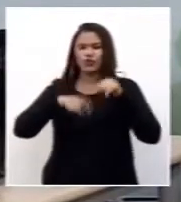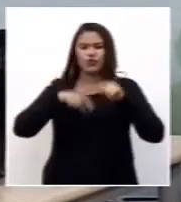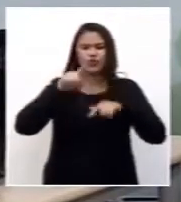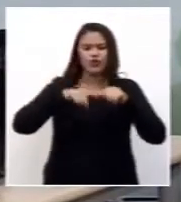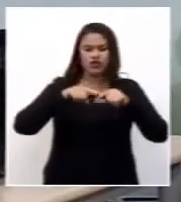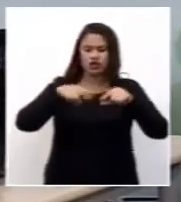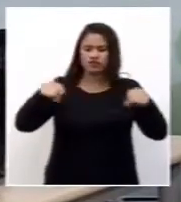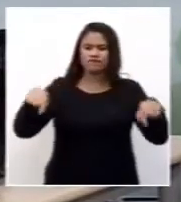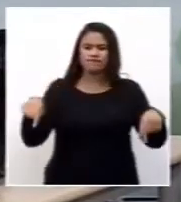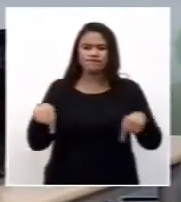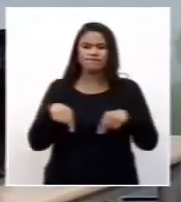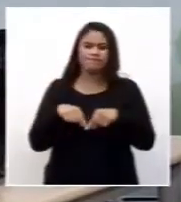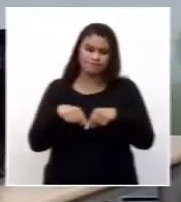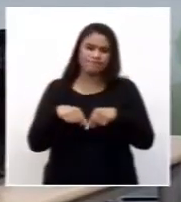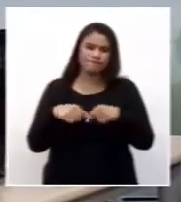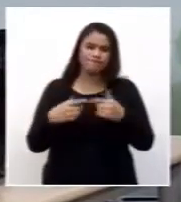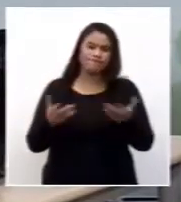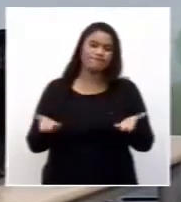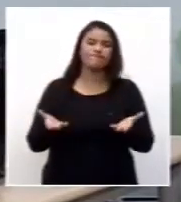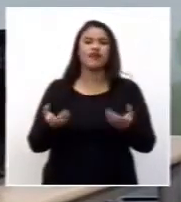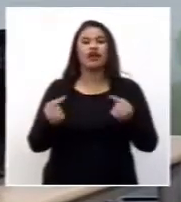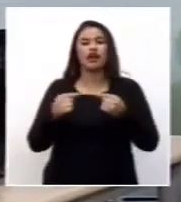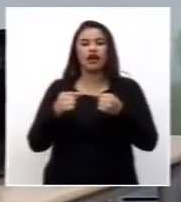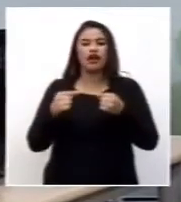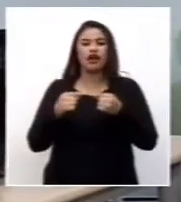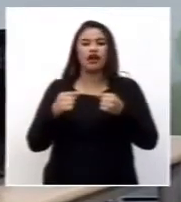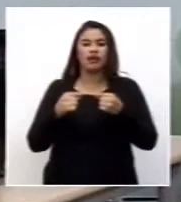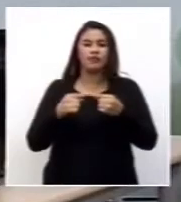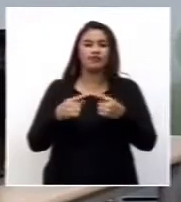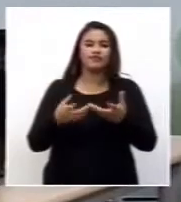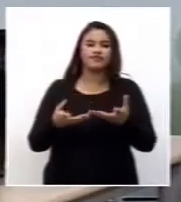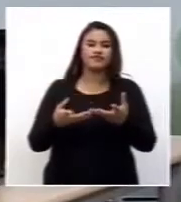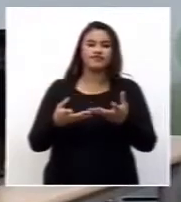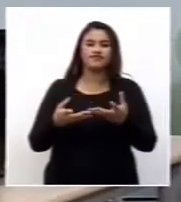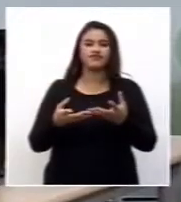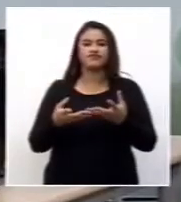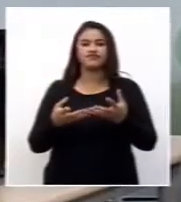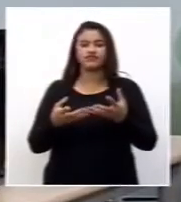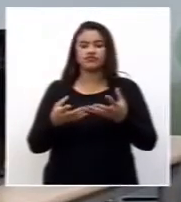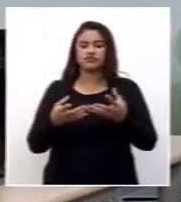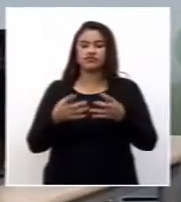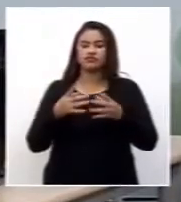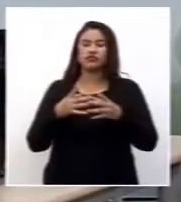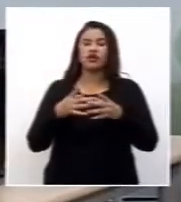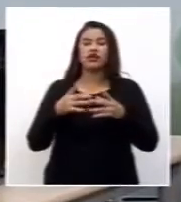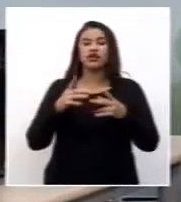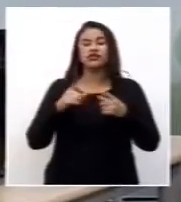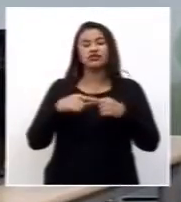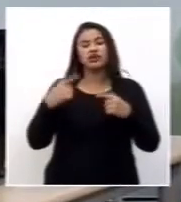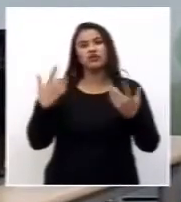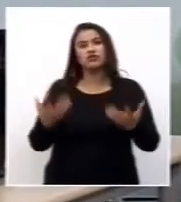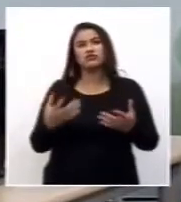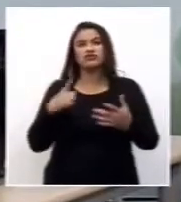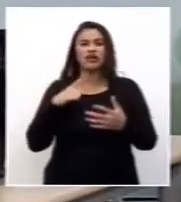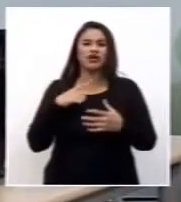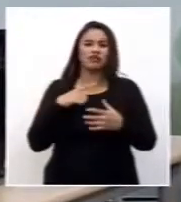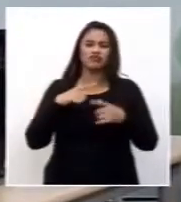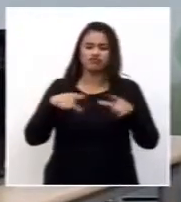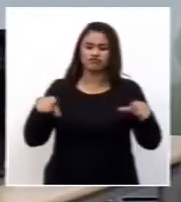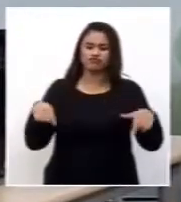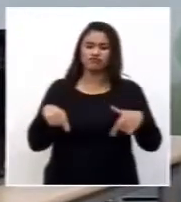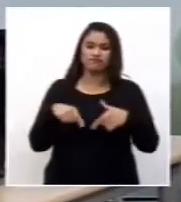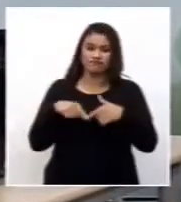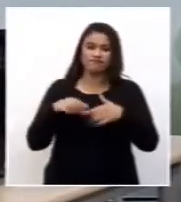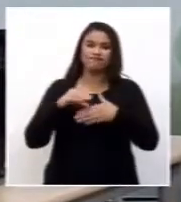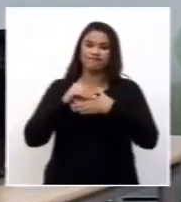o ambiente. São os espaços físicos ali, como a mobiliária, né? Os elementos decorativos, tá? Então, aí temos o ambiente